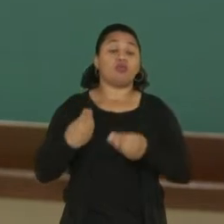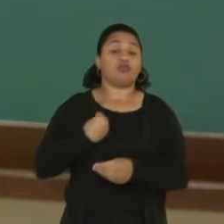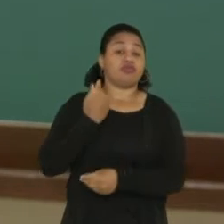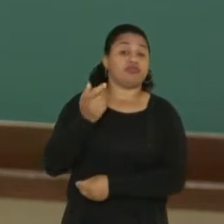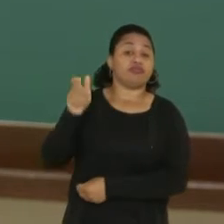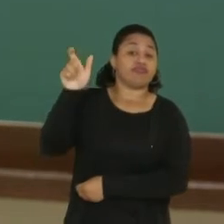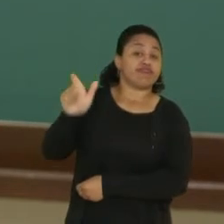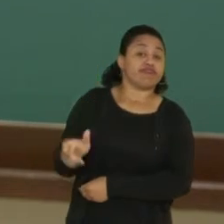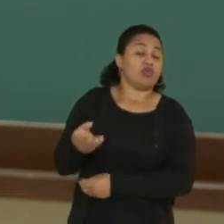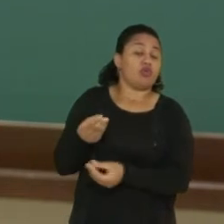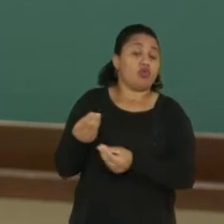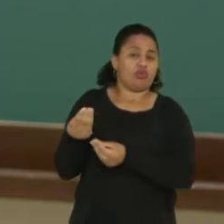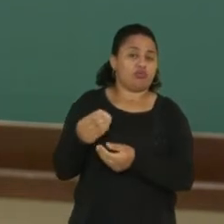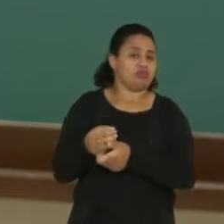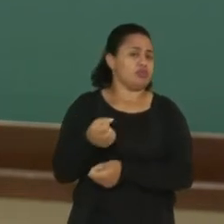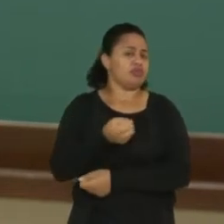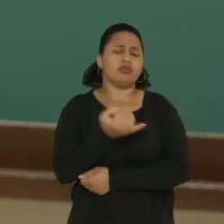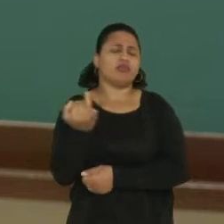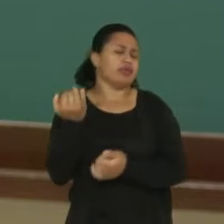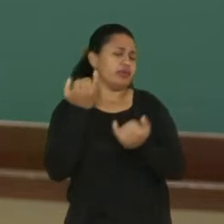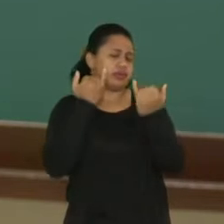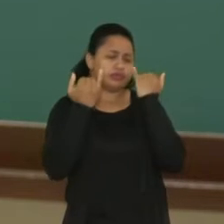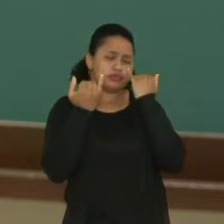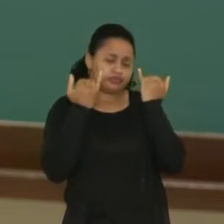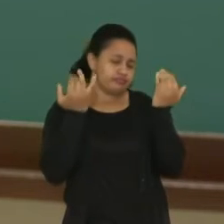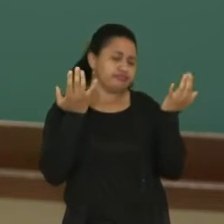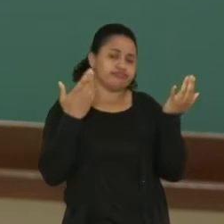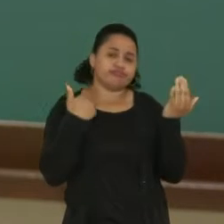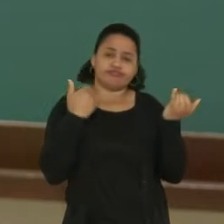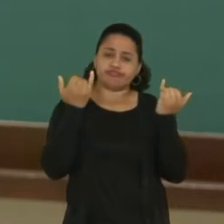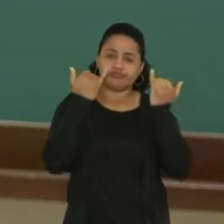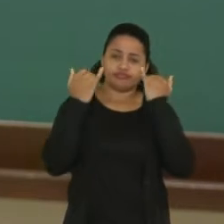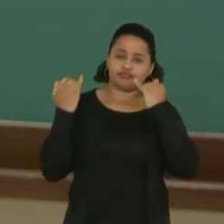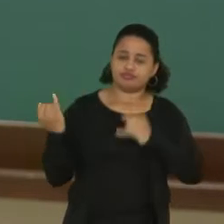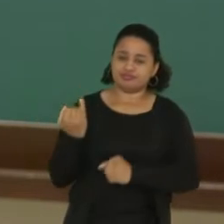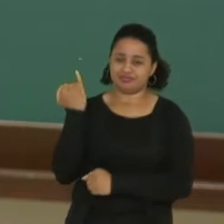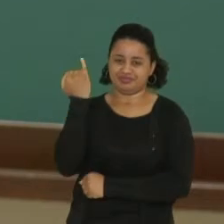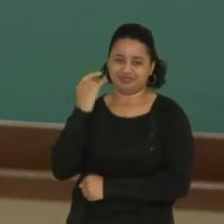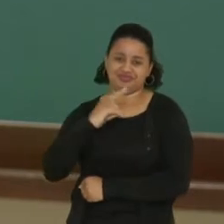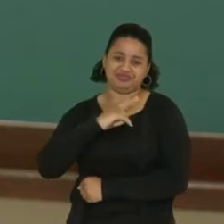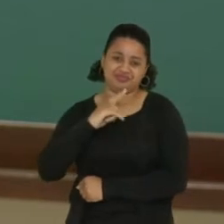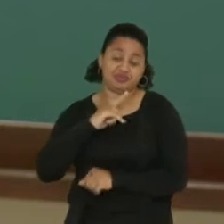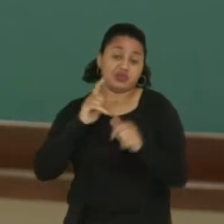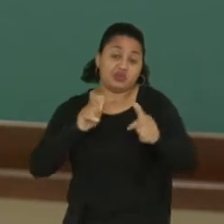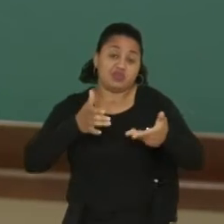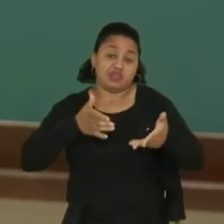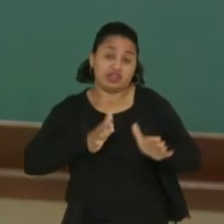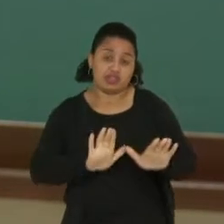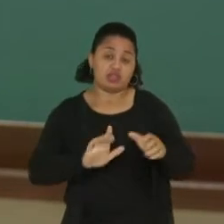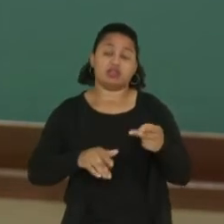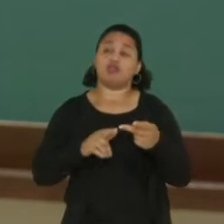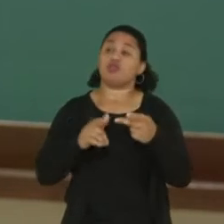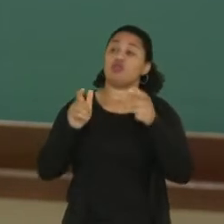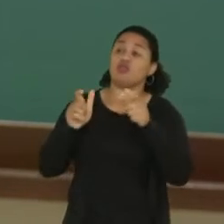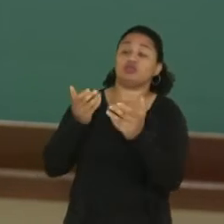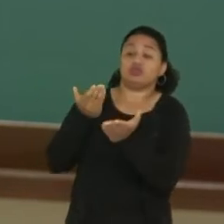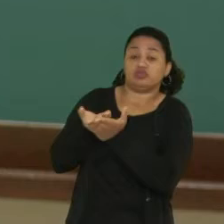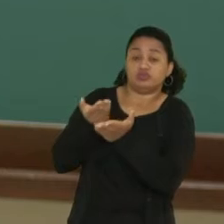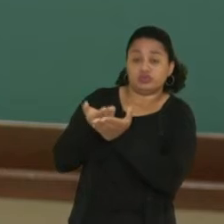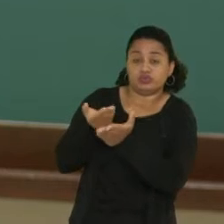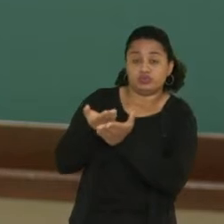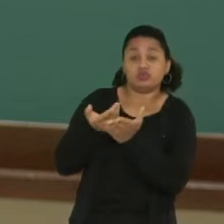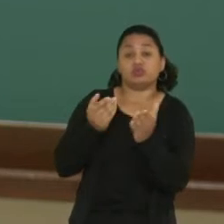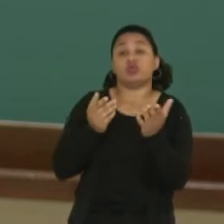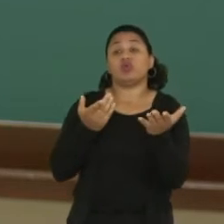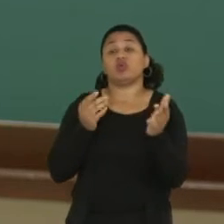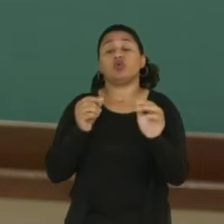alguém. Quais informações? As informações relevantes. Onde nasceu, onde estudou, o